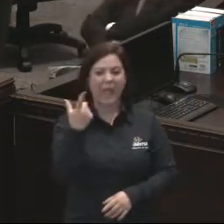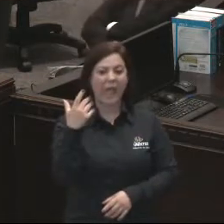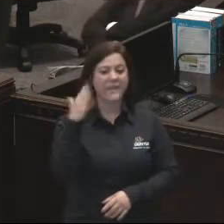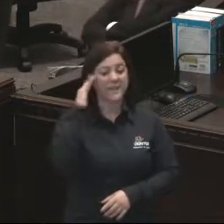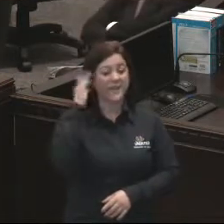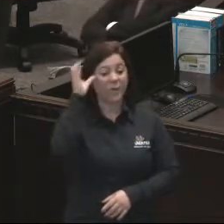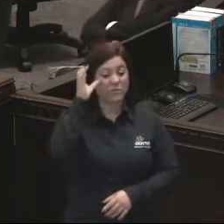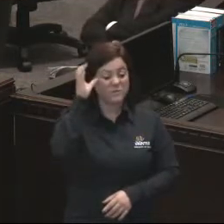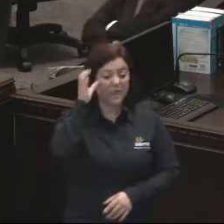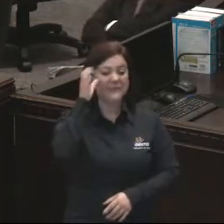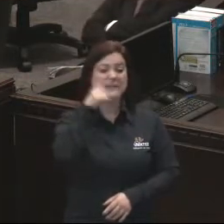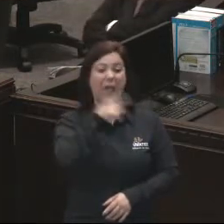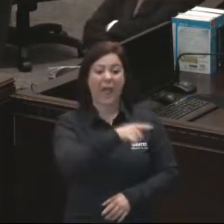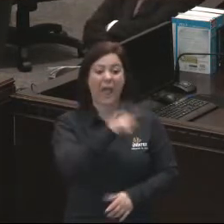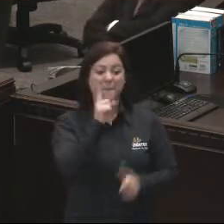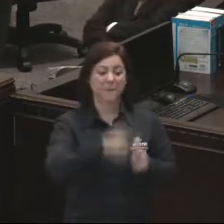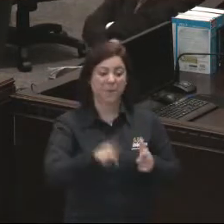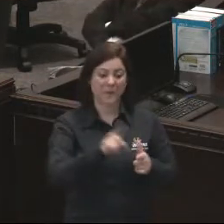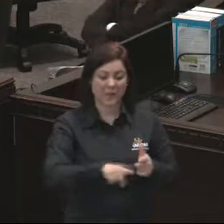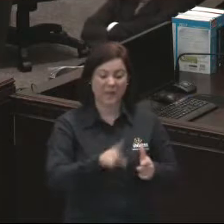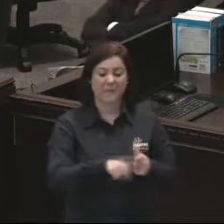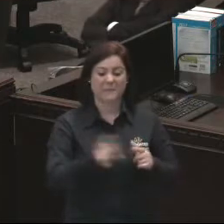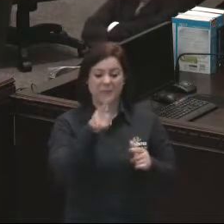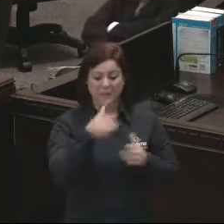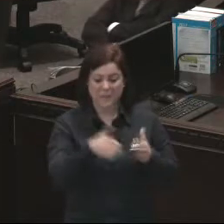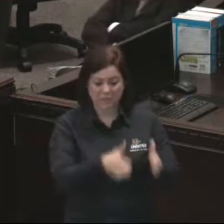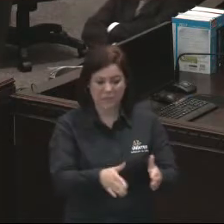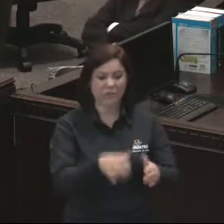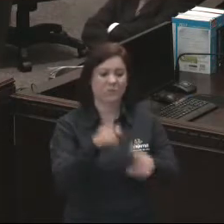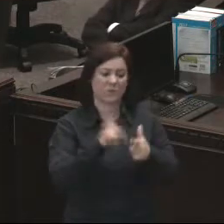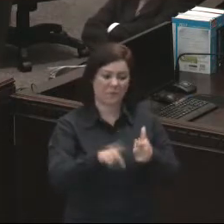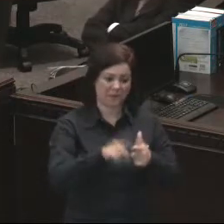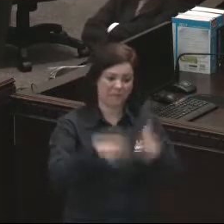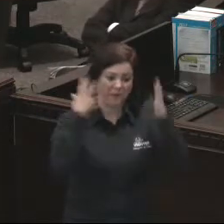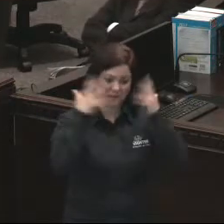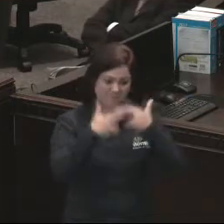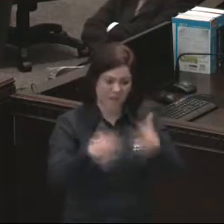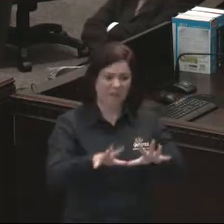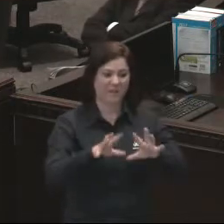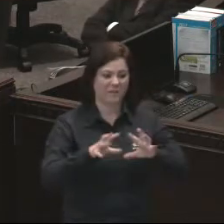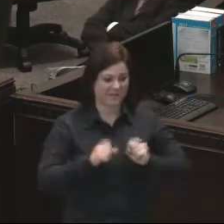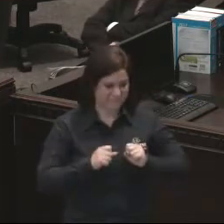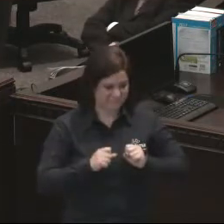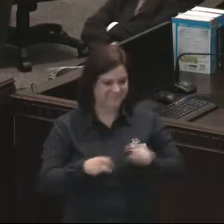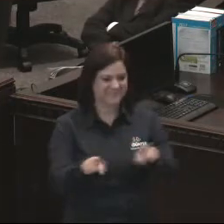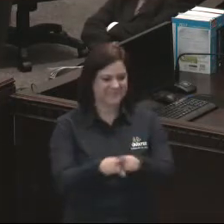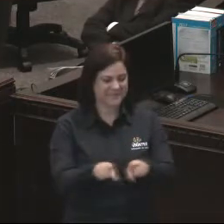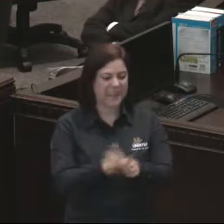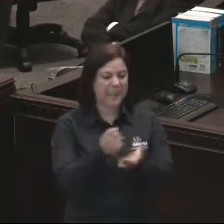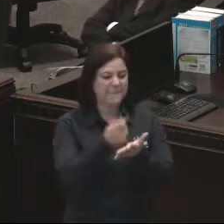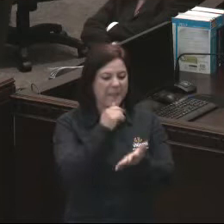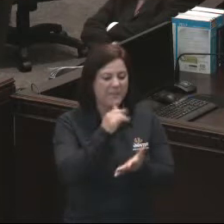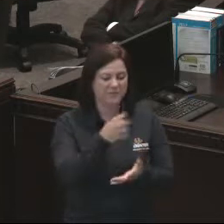fármacos, se nós mesmos pararmos de jogar fármacos na pia, né, que ele evite de ele ir para o esgoto,